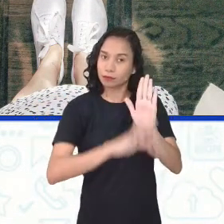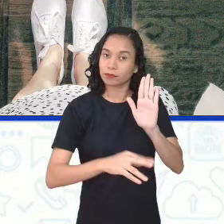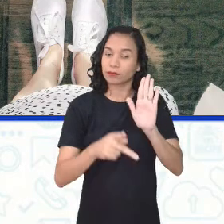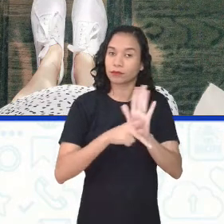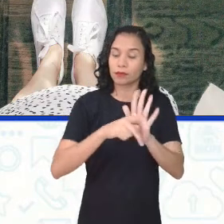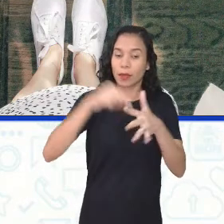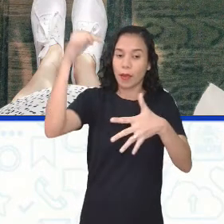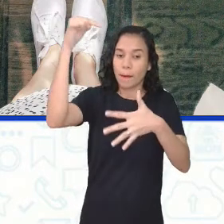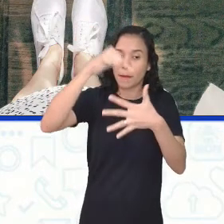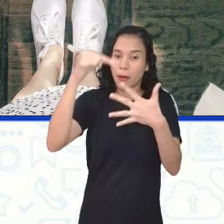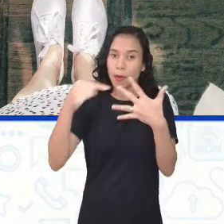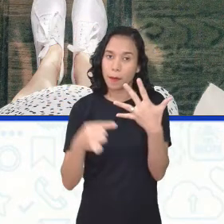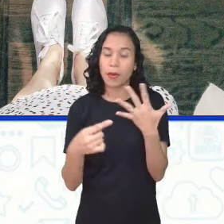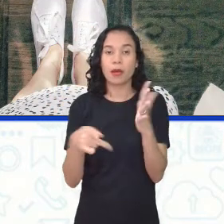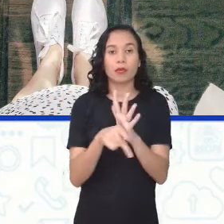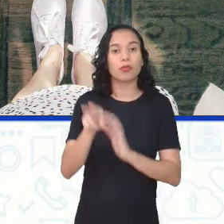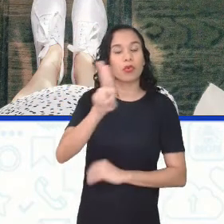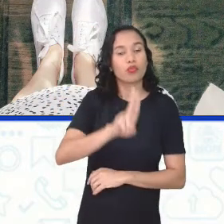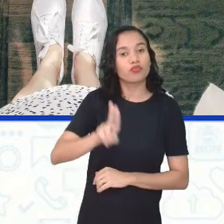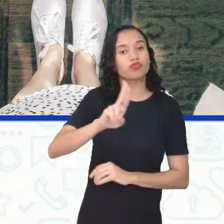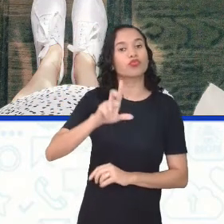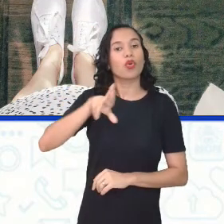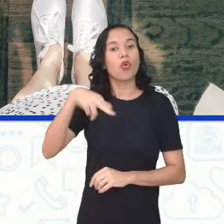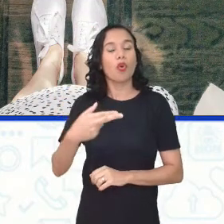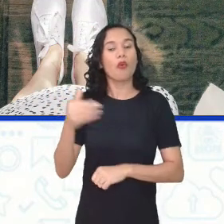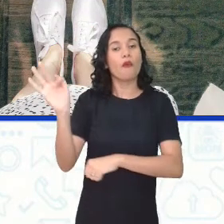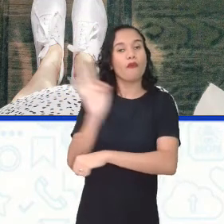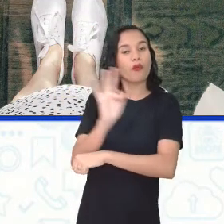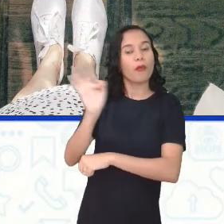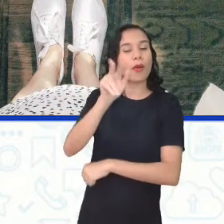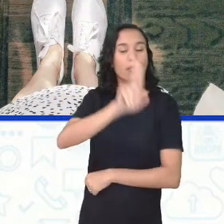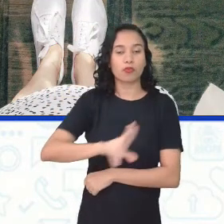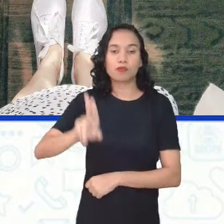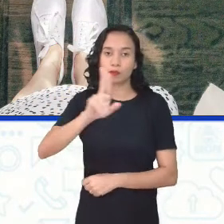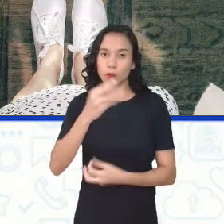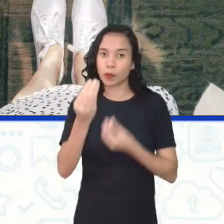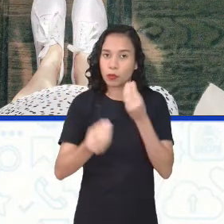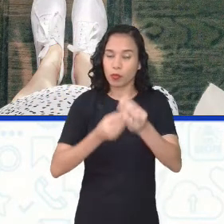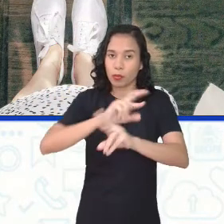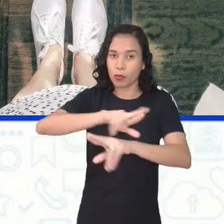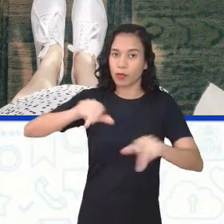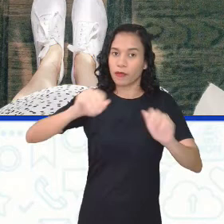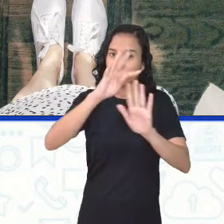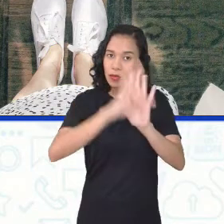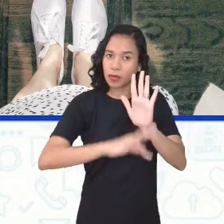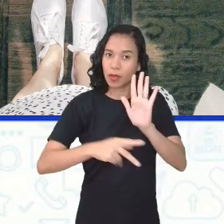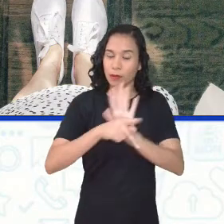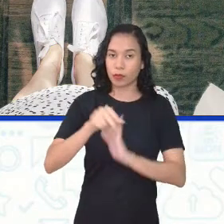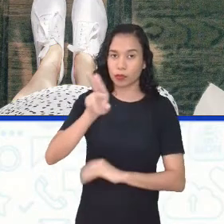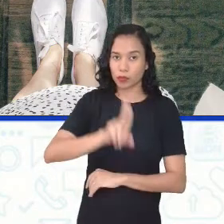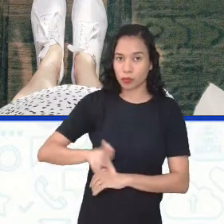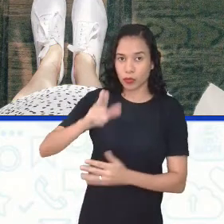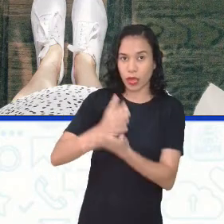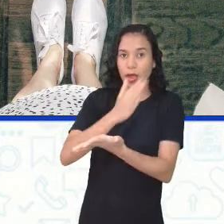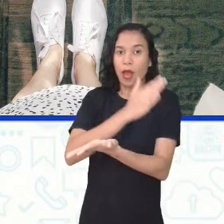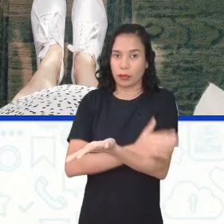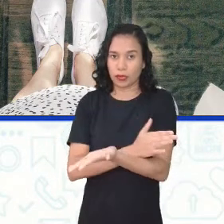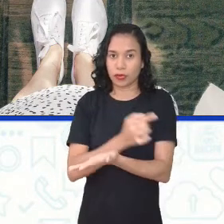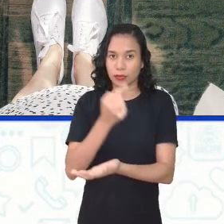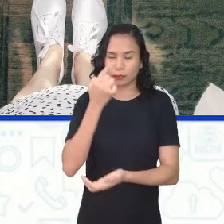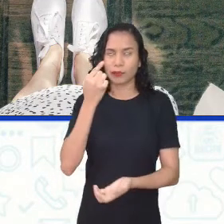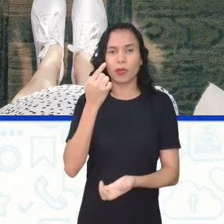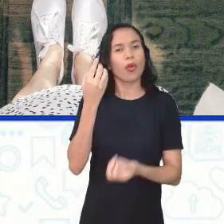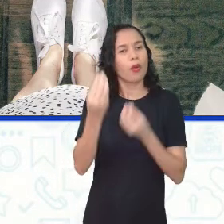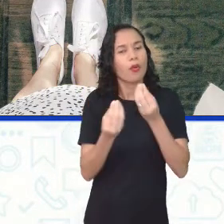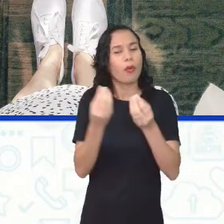de elementos semânticos e ou formais que se referem a outros textos produzidos anteriormente.